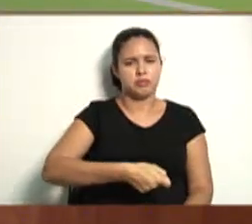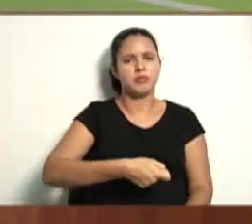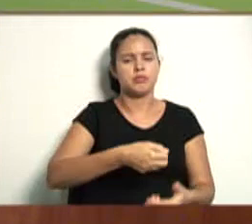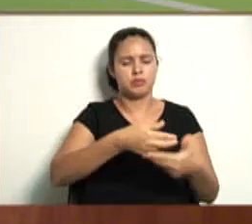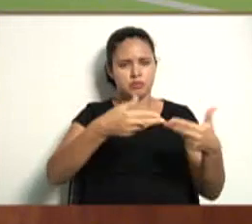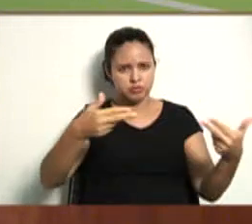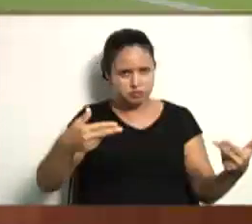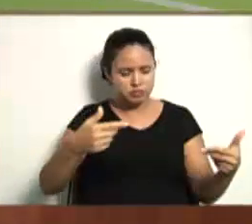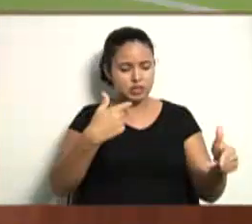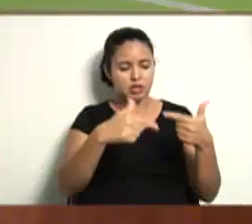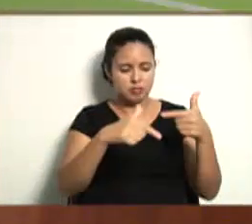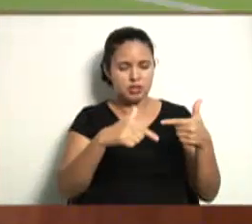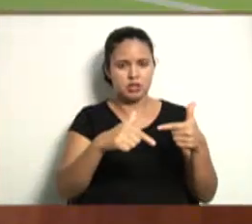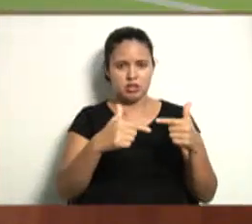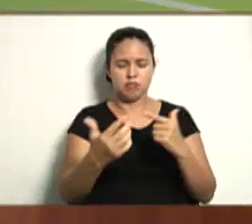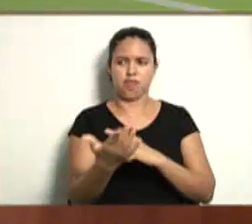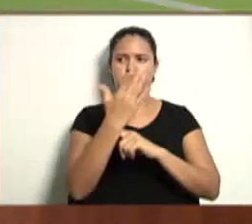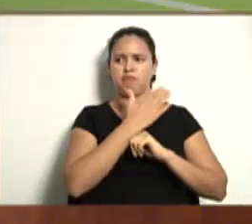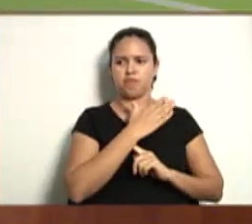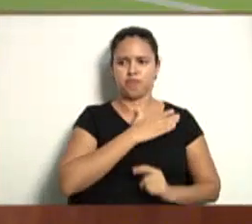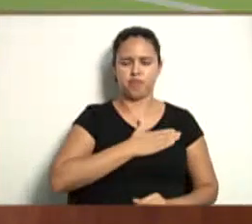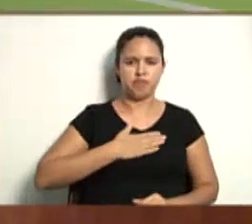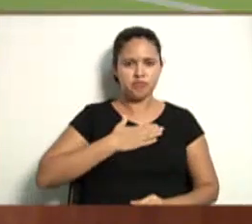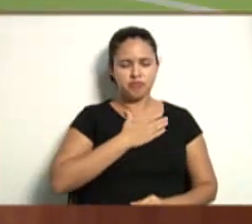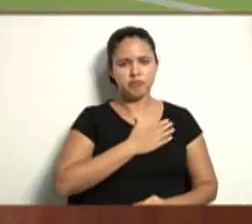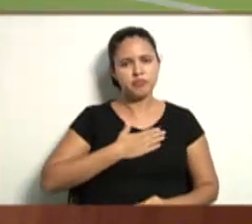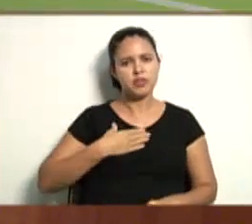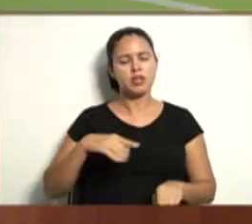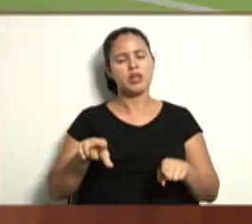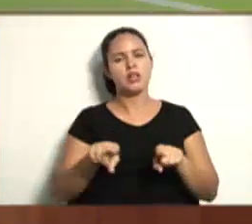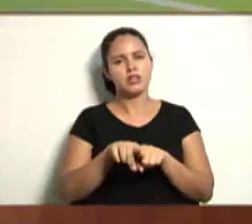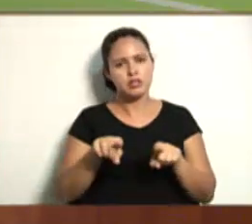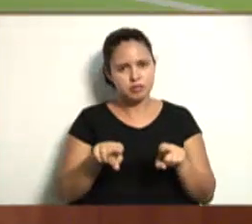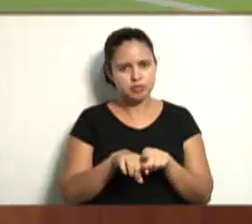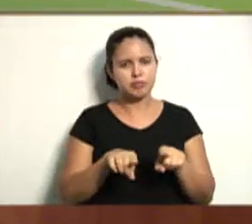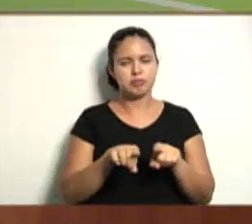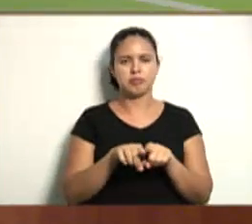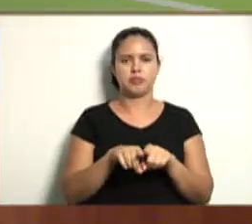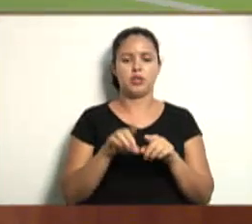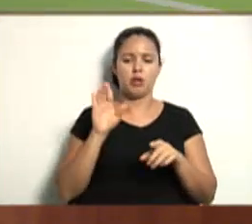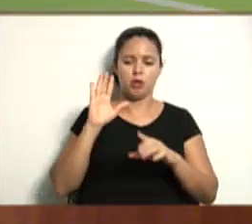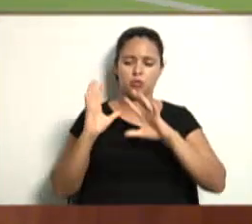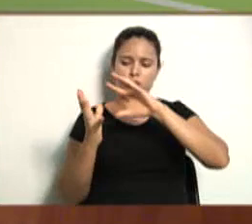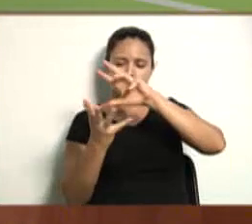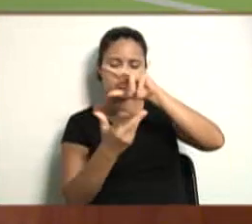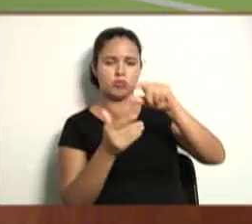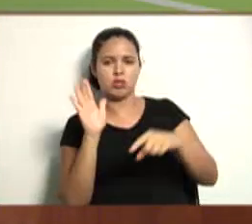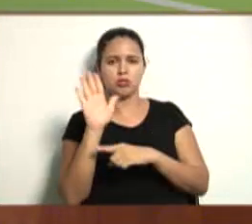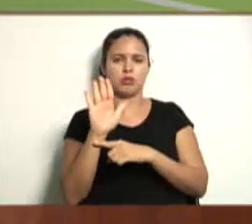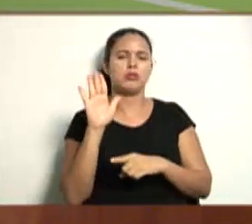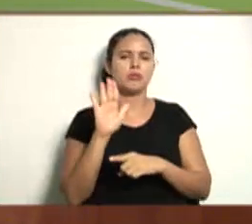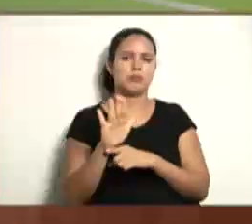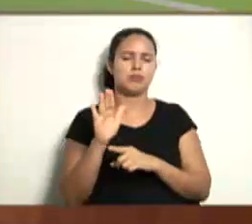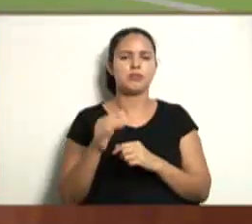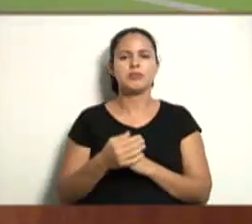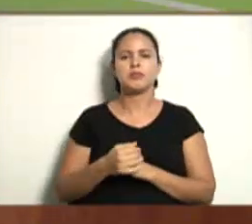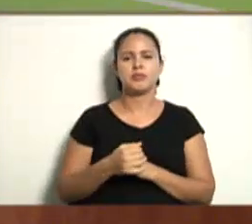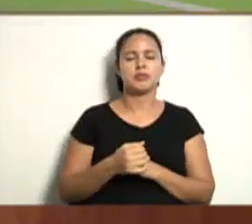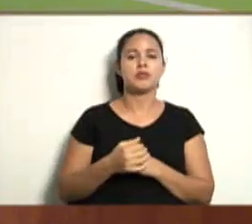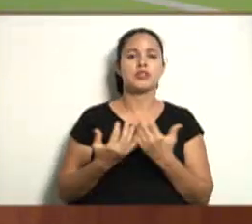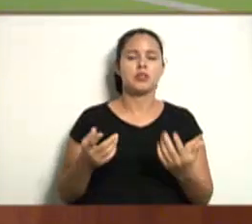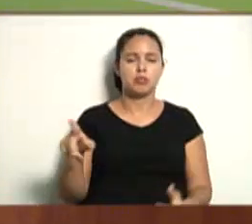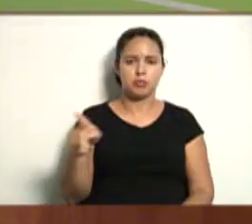realização pessoal e é a forma de investir no mundo. Muito bem. E aí tem o